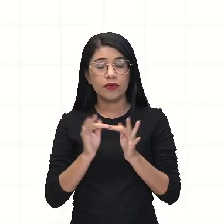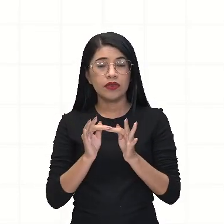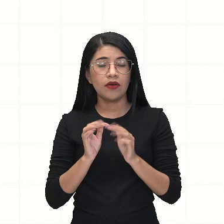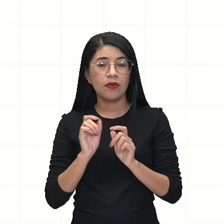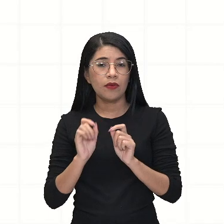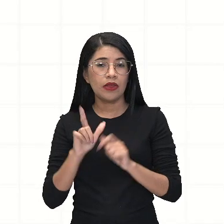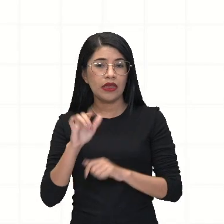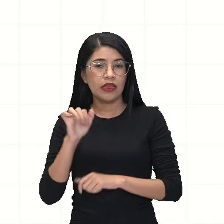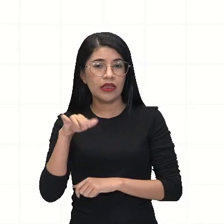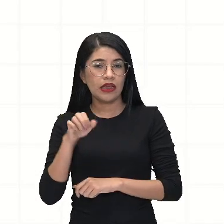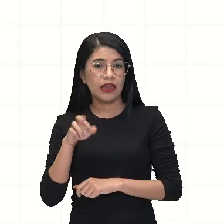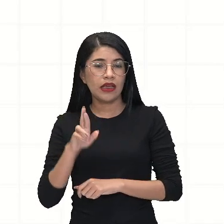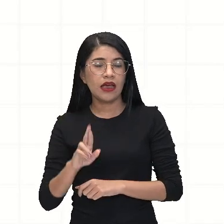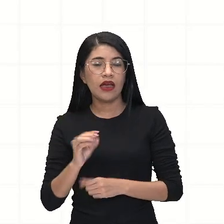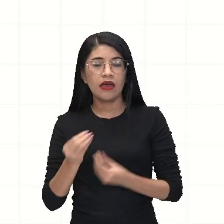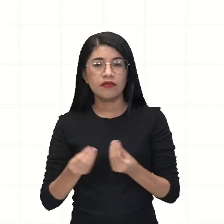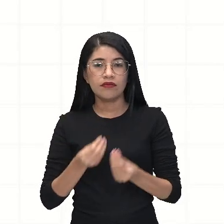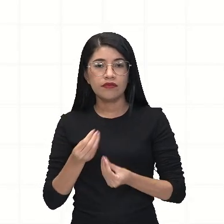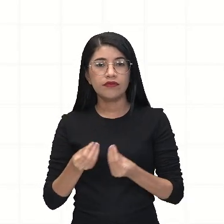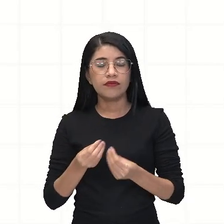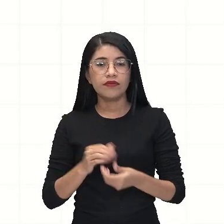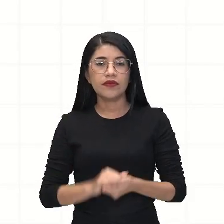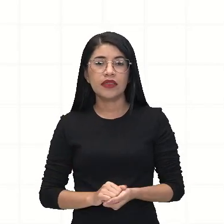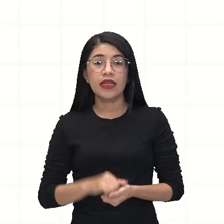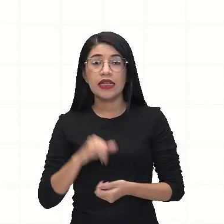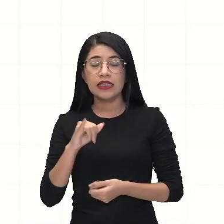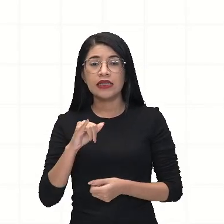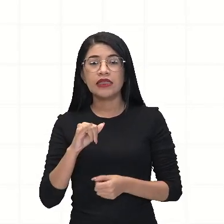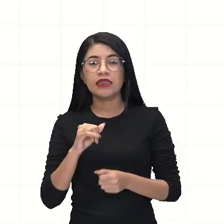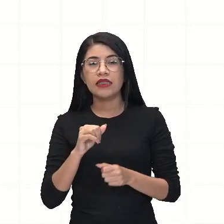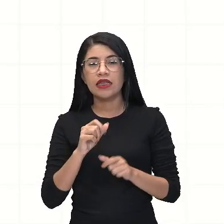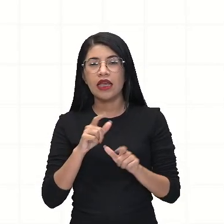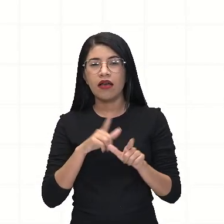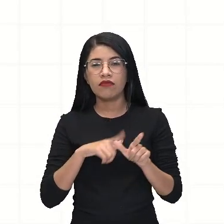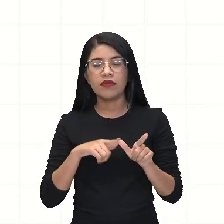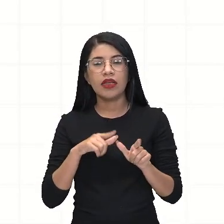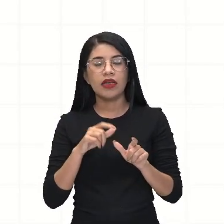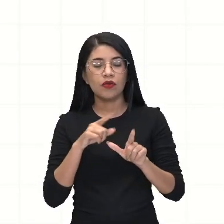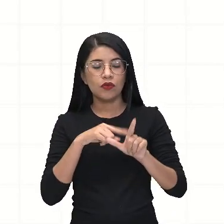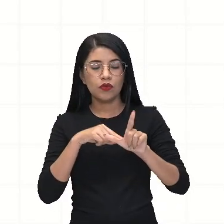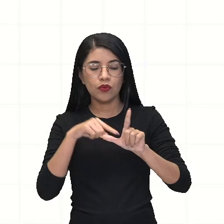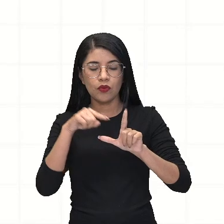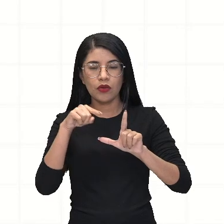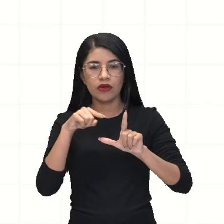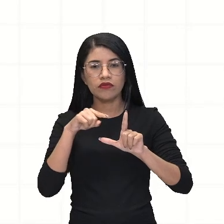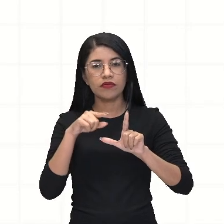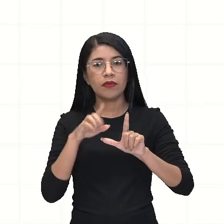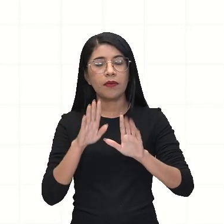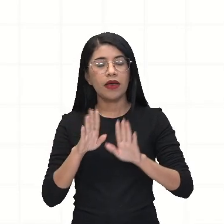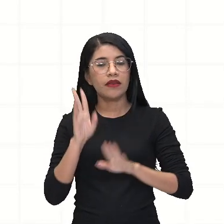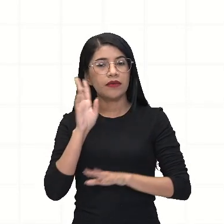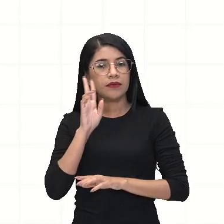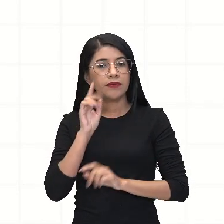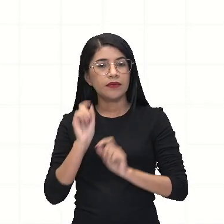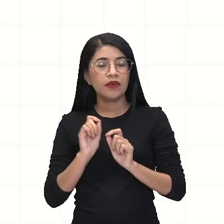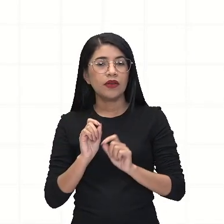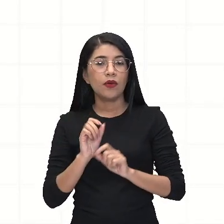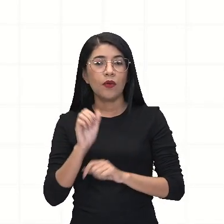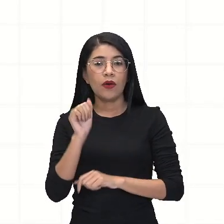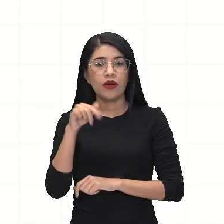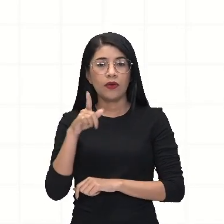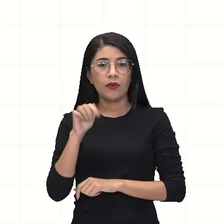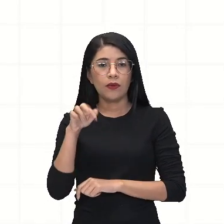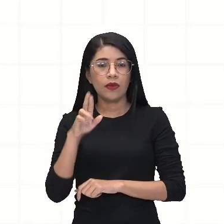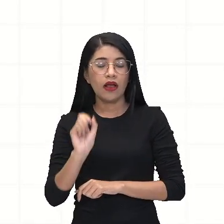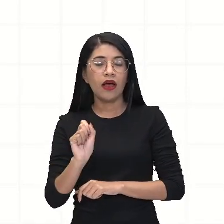afim é considerada linear quando seu coeficiente angular, lembrando aí, né, coeficiente angular